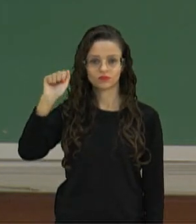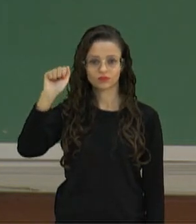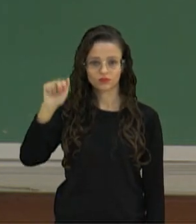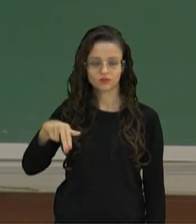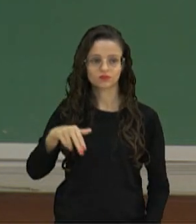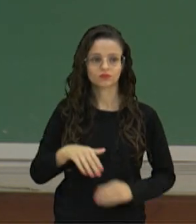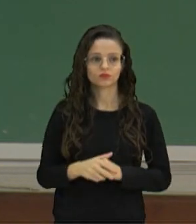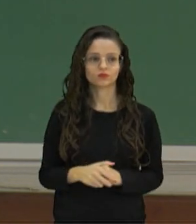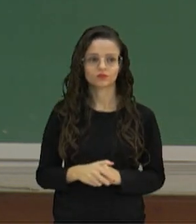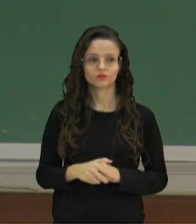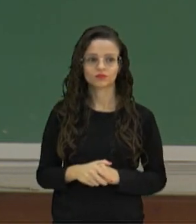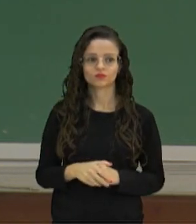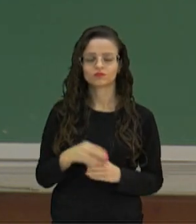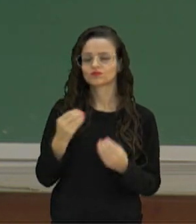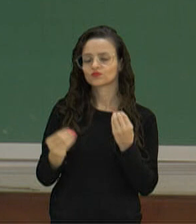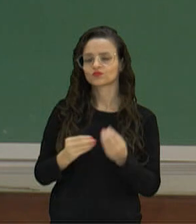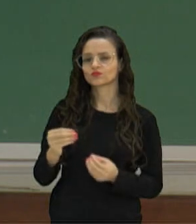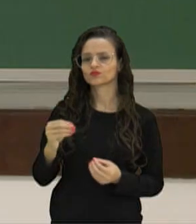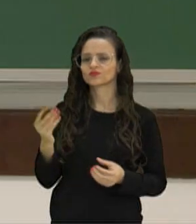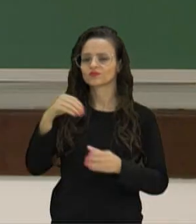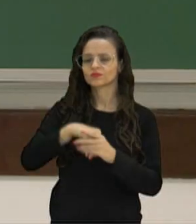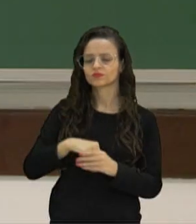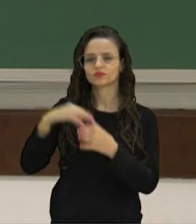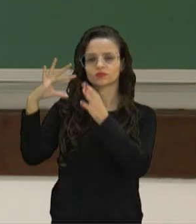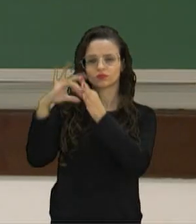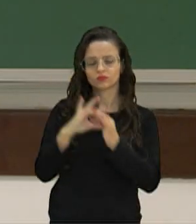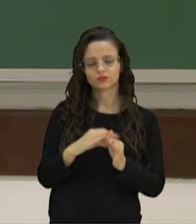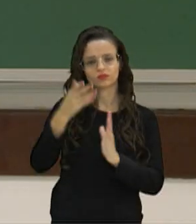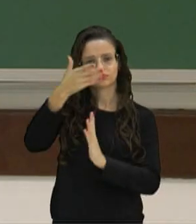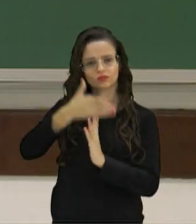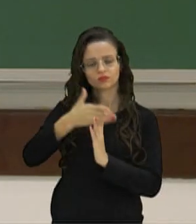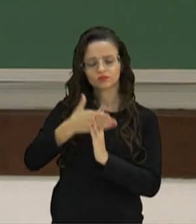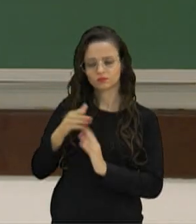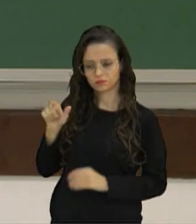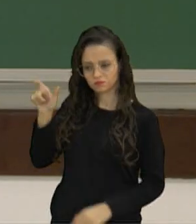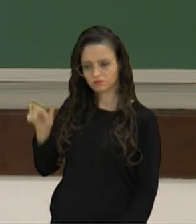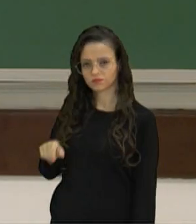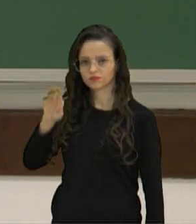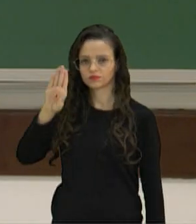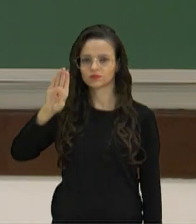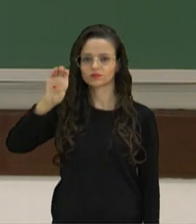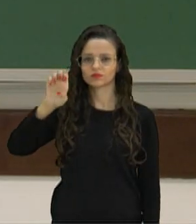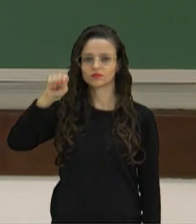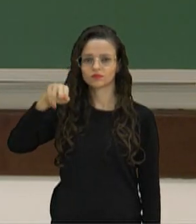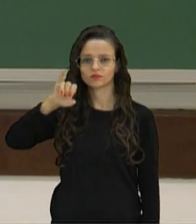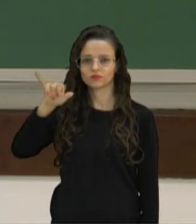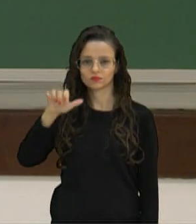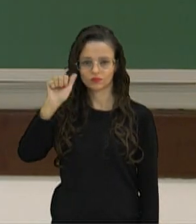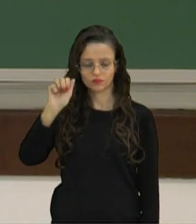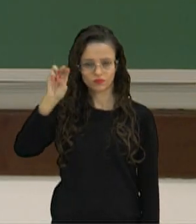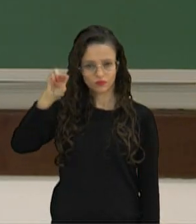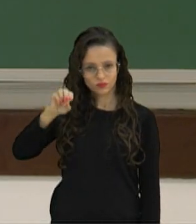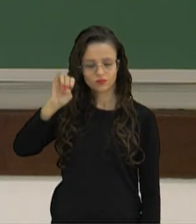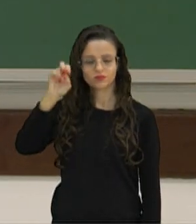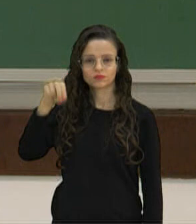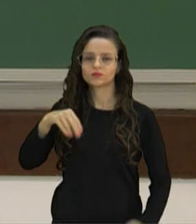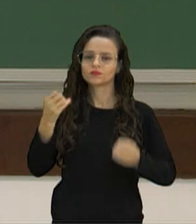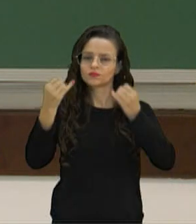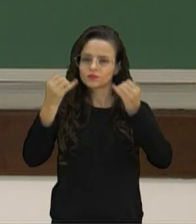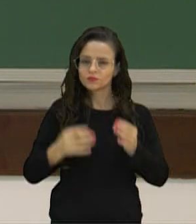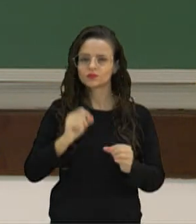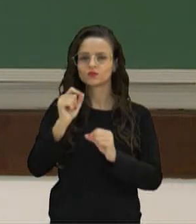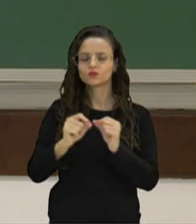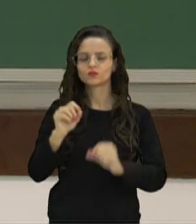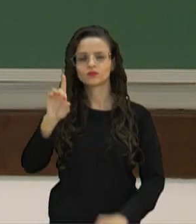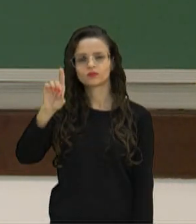O drama barroco. O que é esse drama barroco estudado por Benjamin? Para Benjamin, o drama barroco é